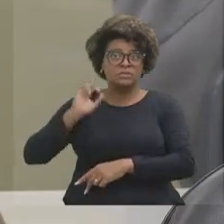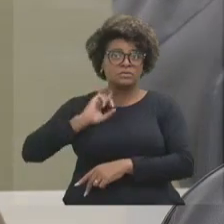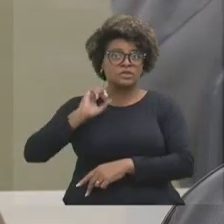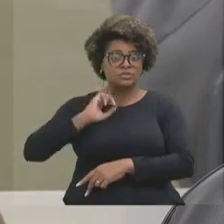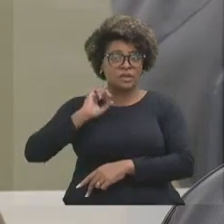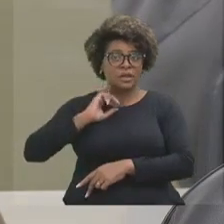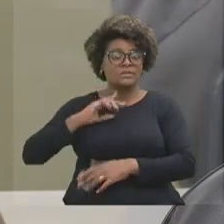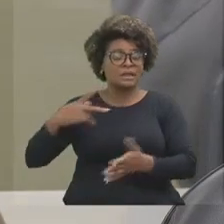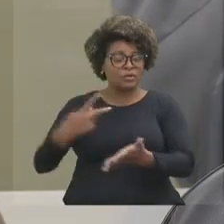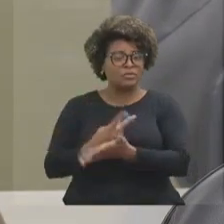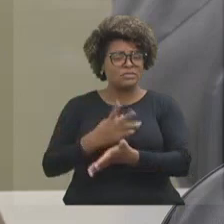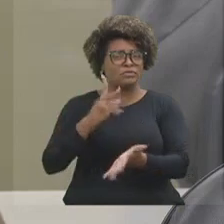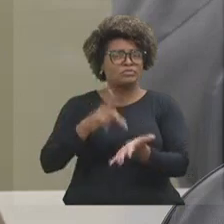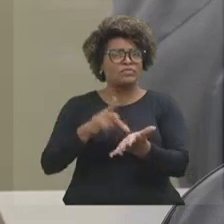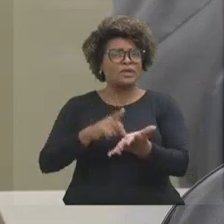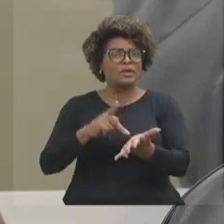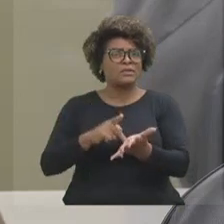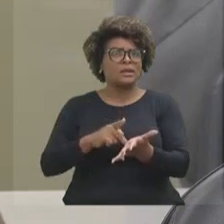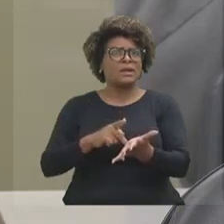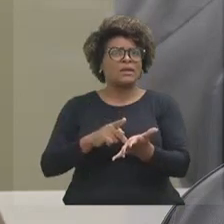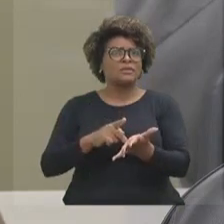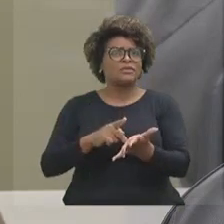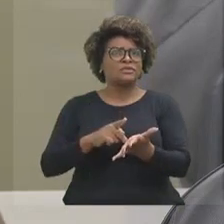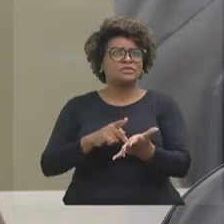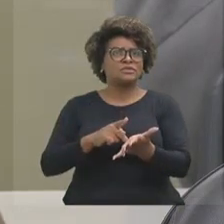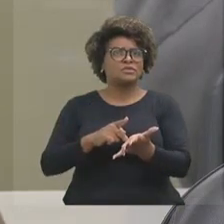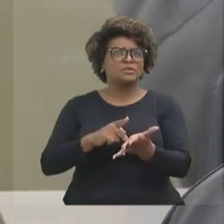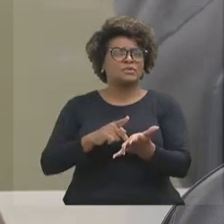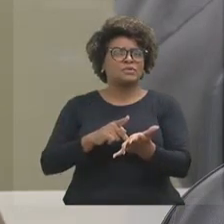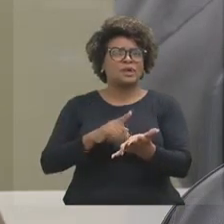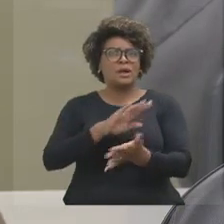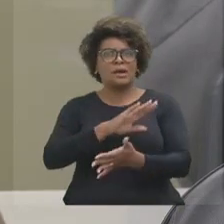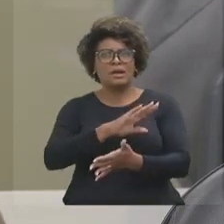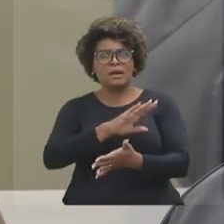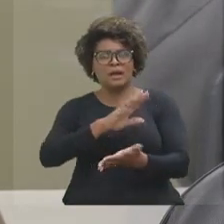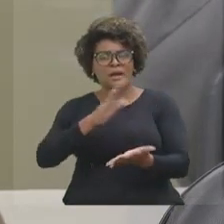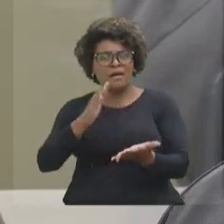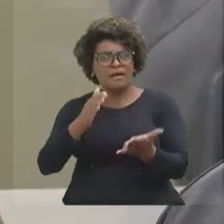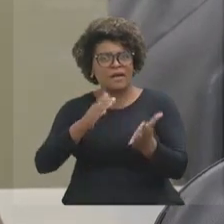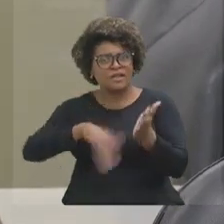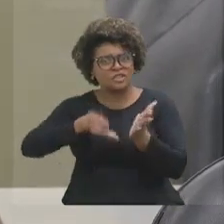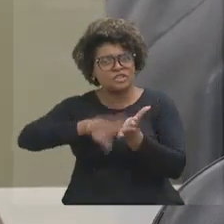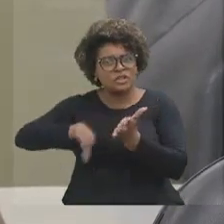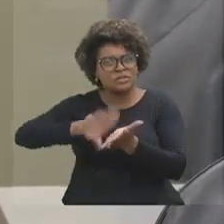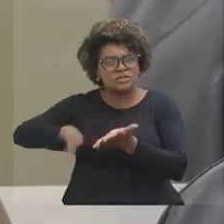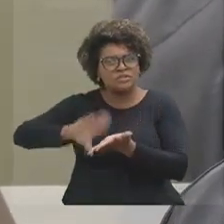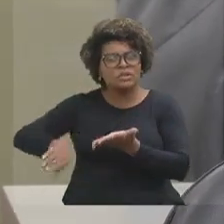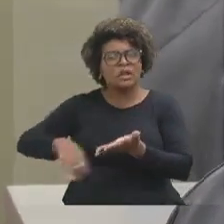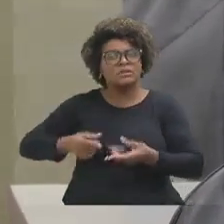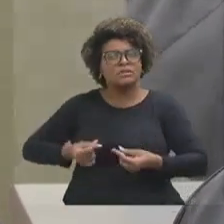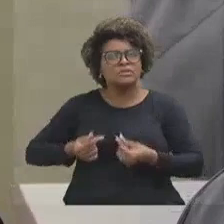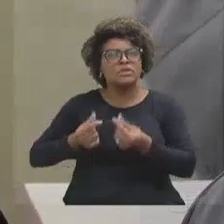genocídio a retirada de recursos da área de